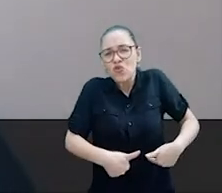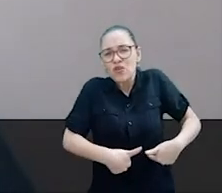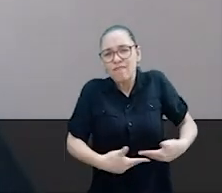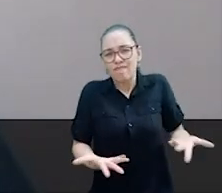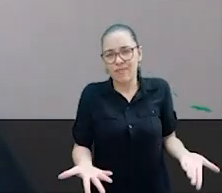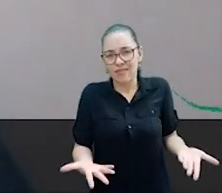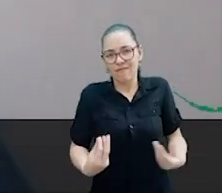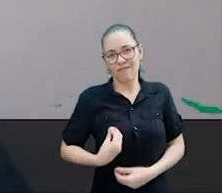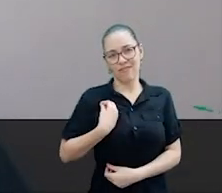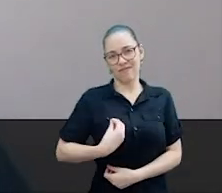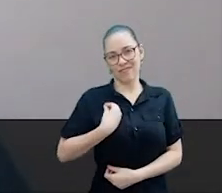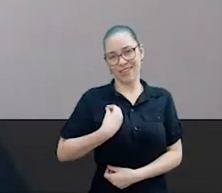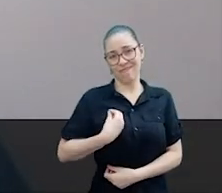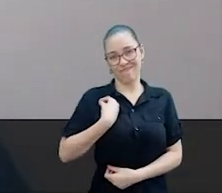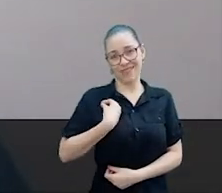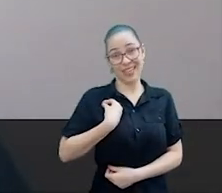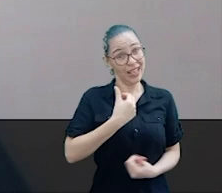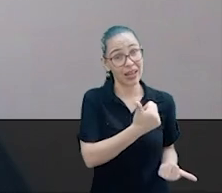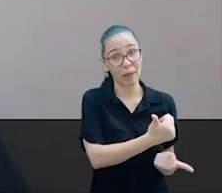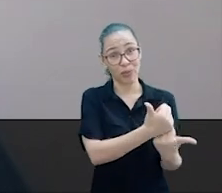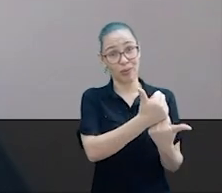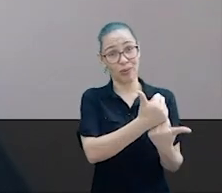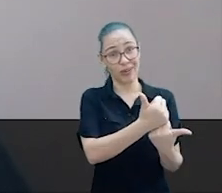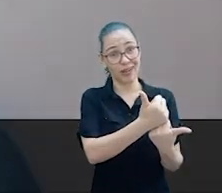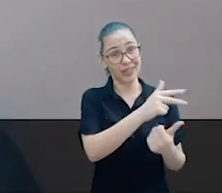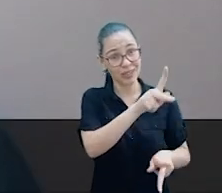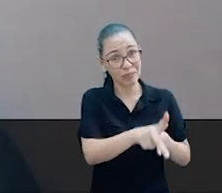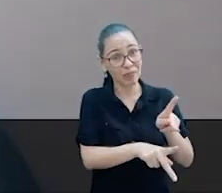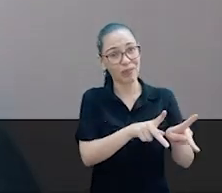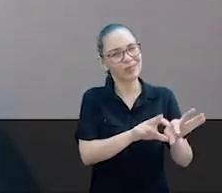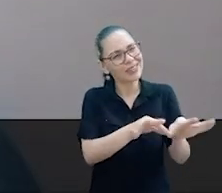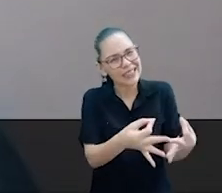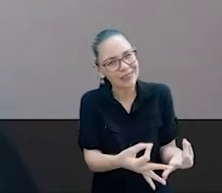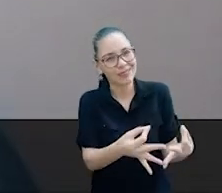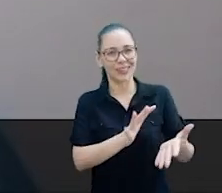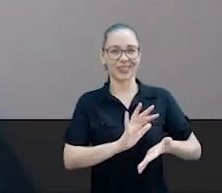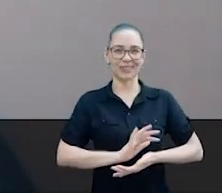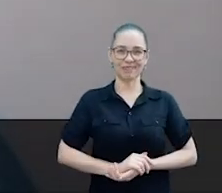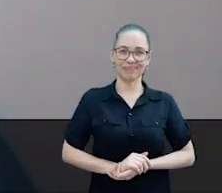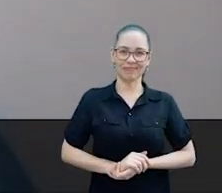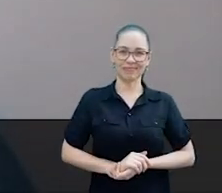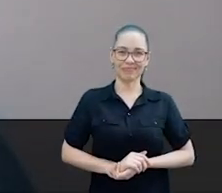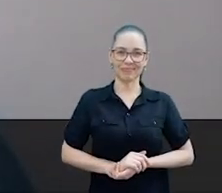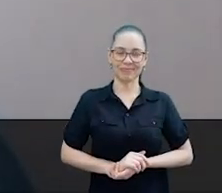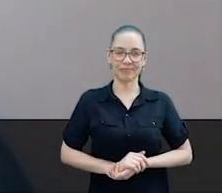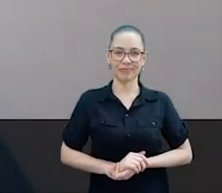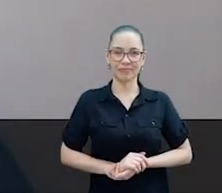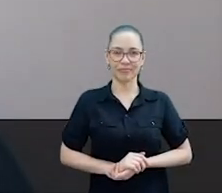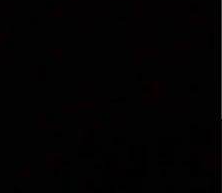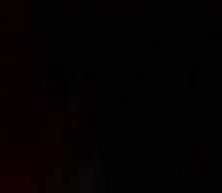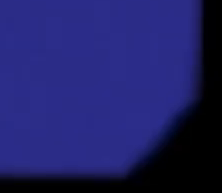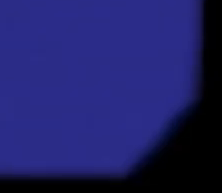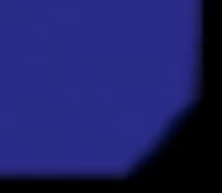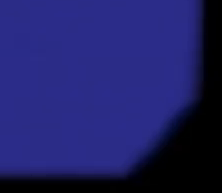mais pobres do mundo. Pobre e desigual. Dali, escolheu o seu lado, o lado dos